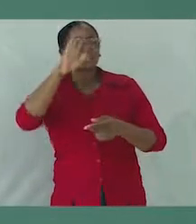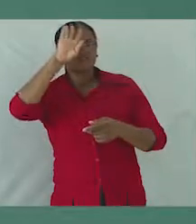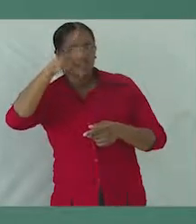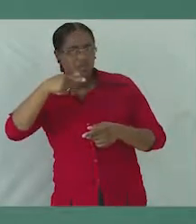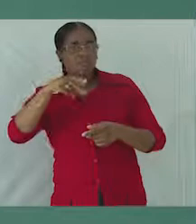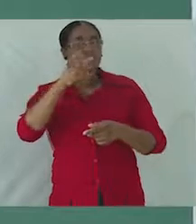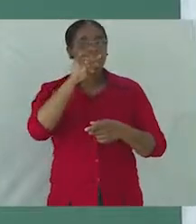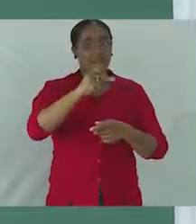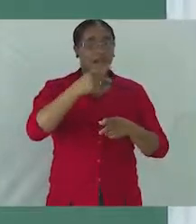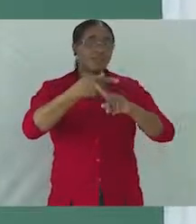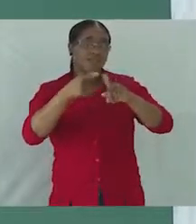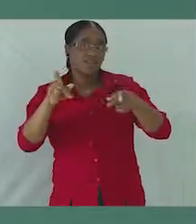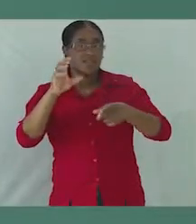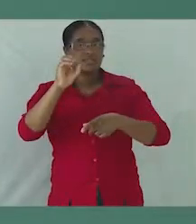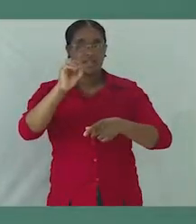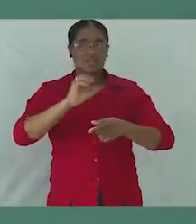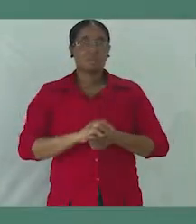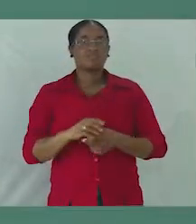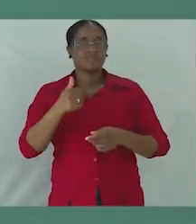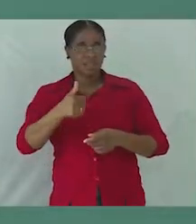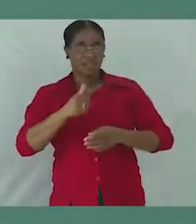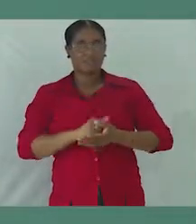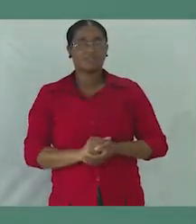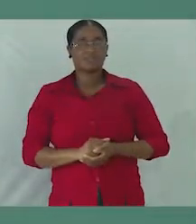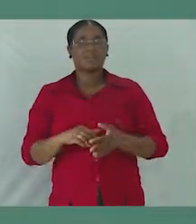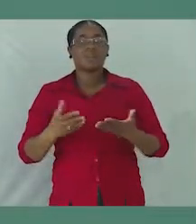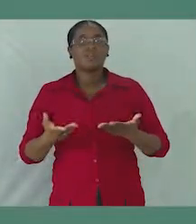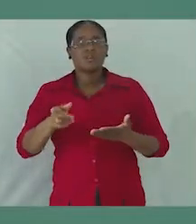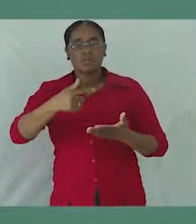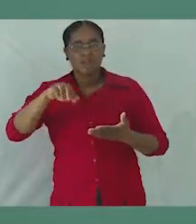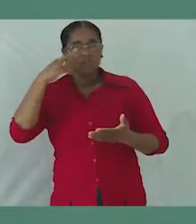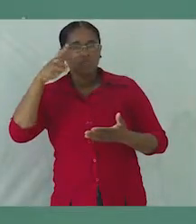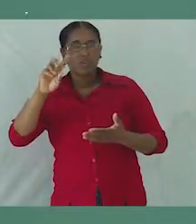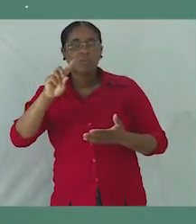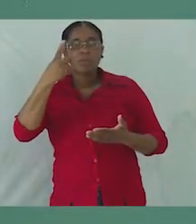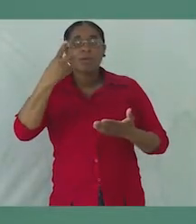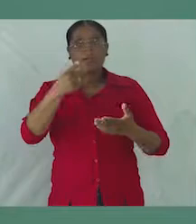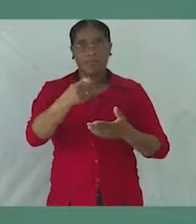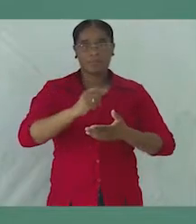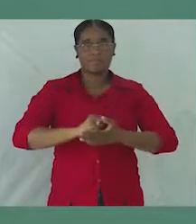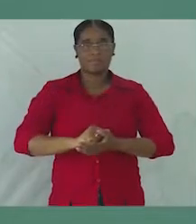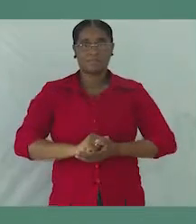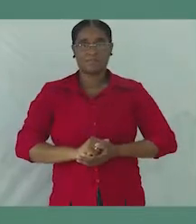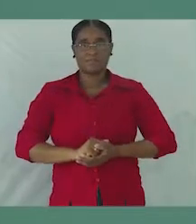é diferente de 0, certo? Então vamos ver o primeiro tipo.